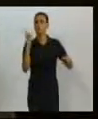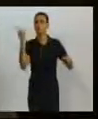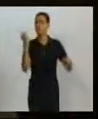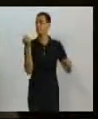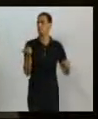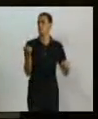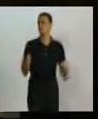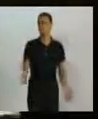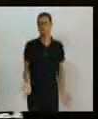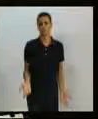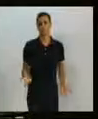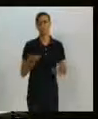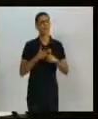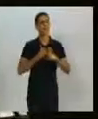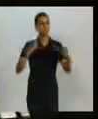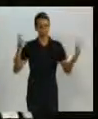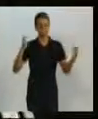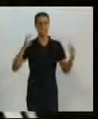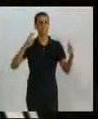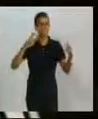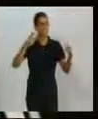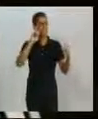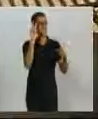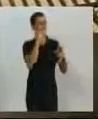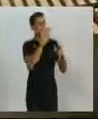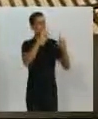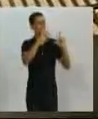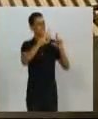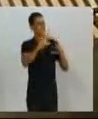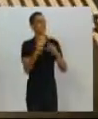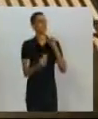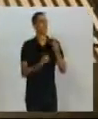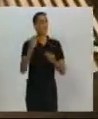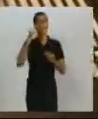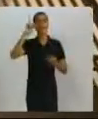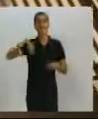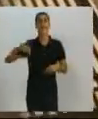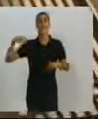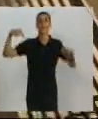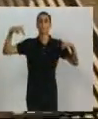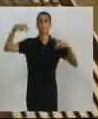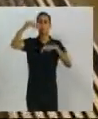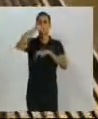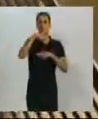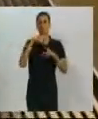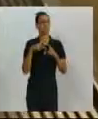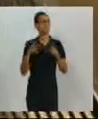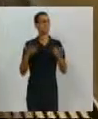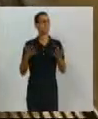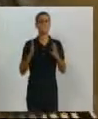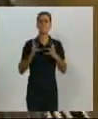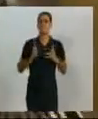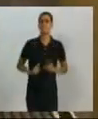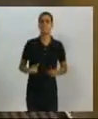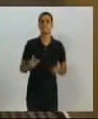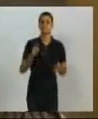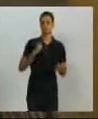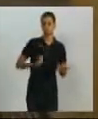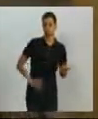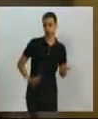Ele é feito todo o trabalho, como vocês podem ver nessas imagens, na parte superior. Tanto a manutenção de uma simples caixa de